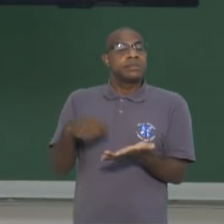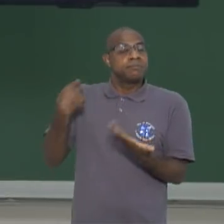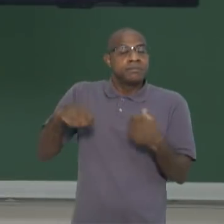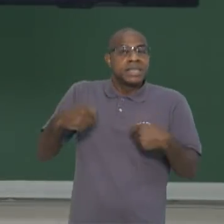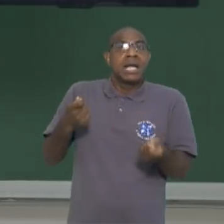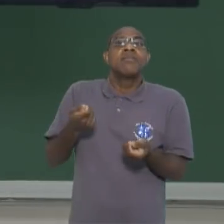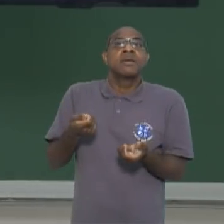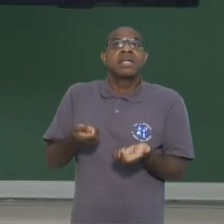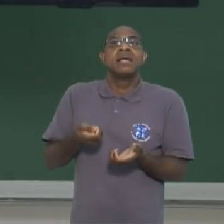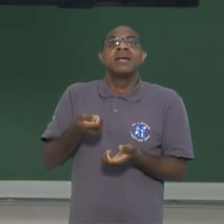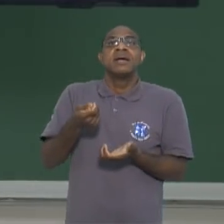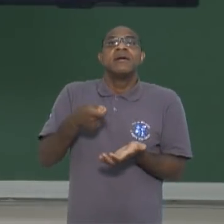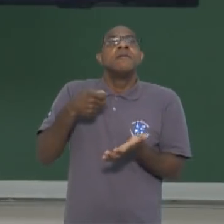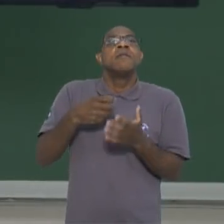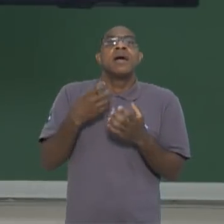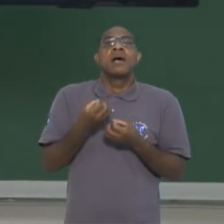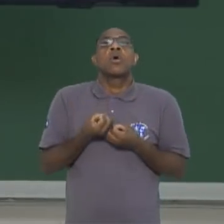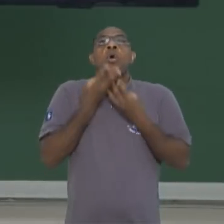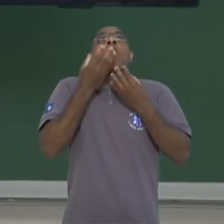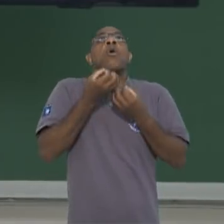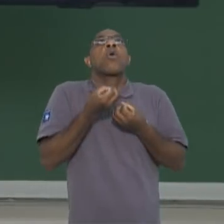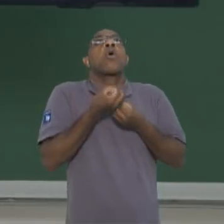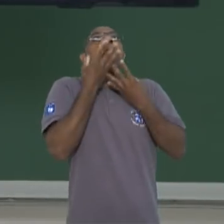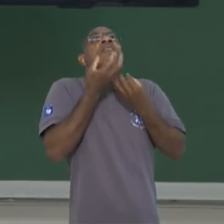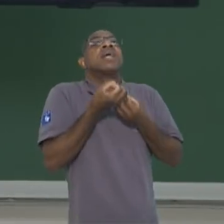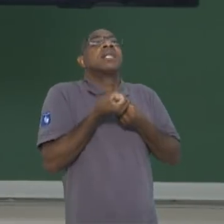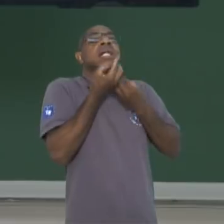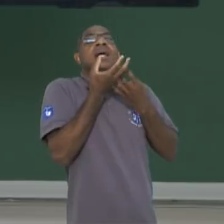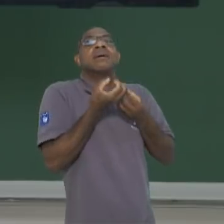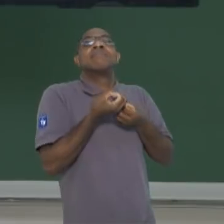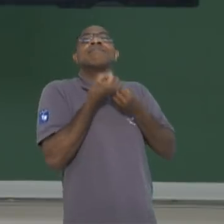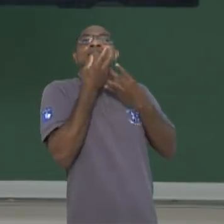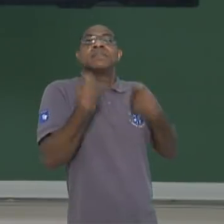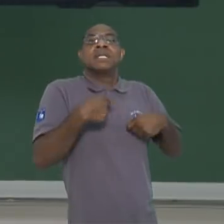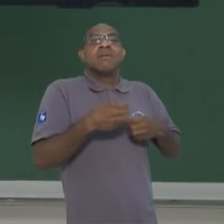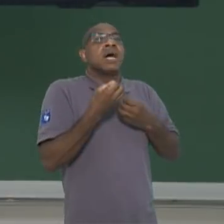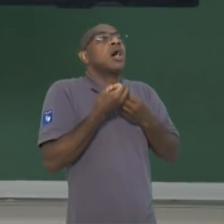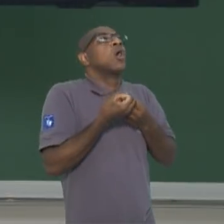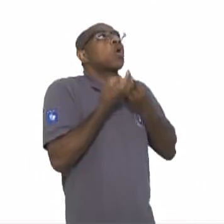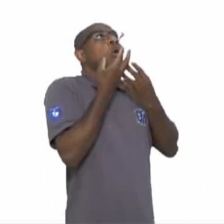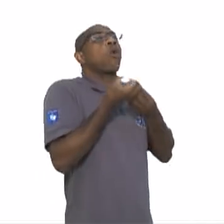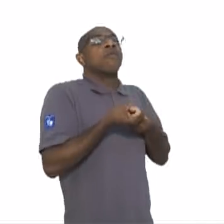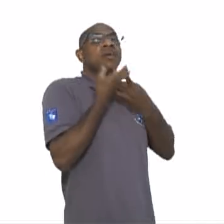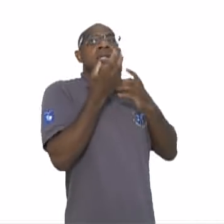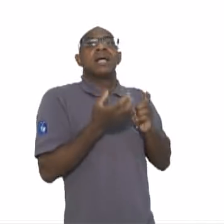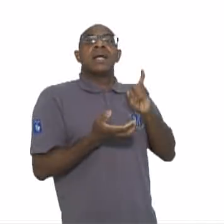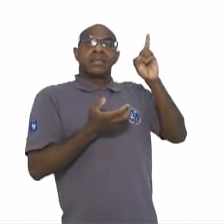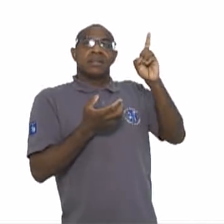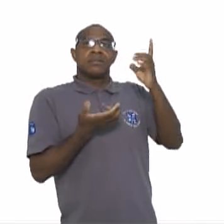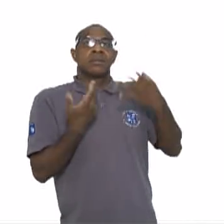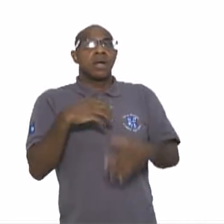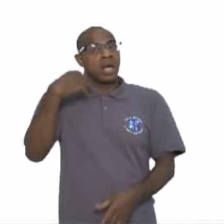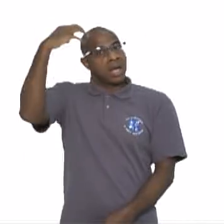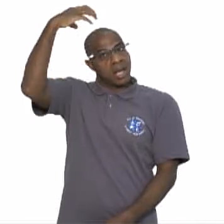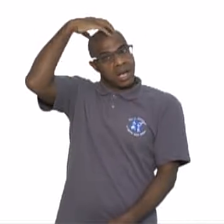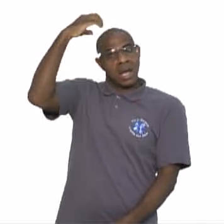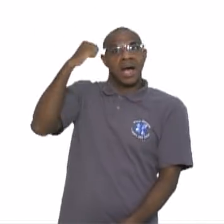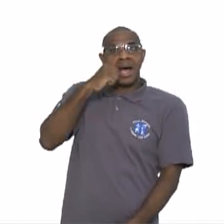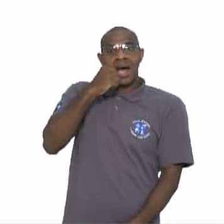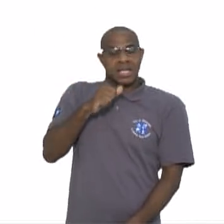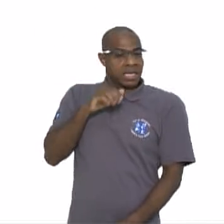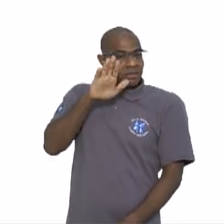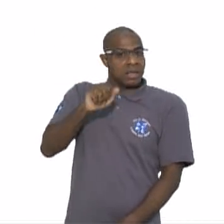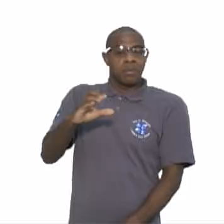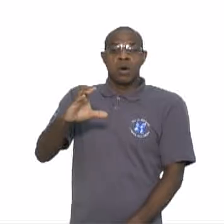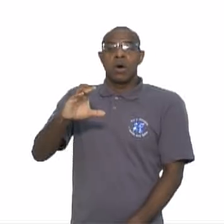sempre tinha negado obstinadamente. Quer dizer, ele vai se confessar católico, né? Então a rainha chamou em segredo São